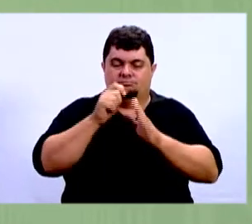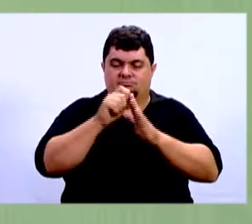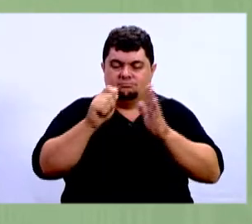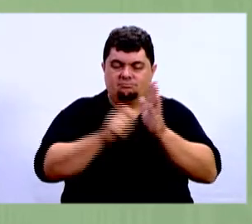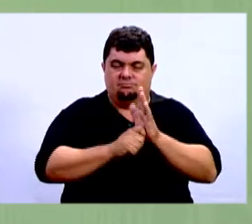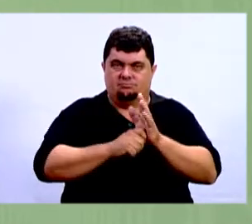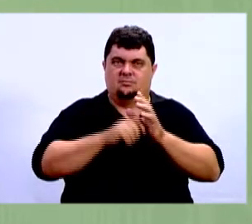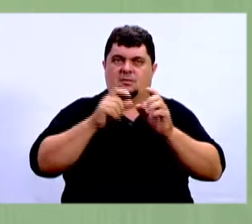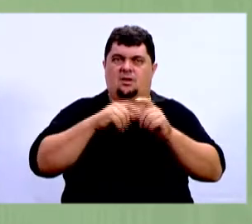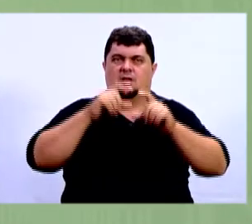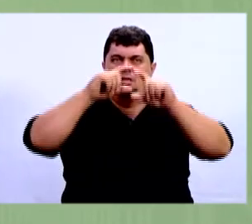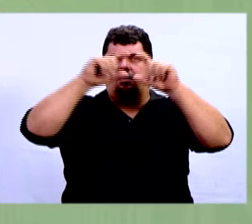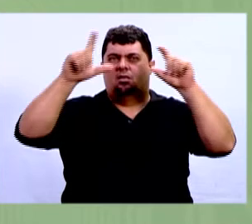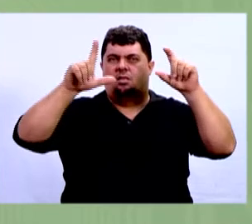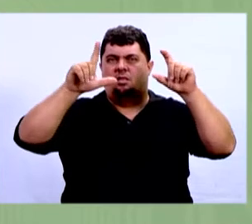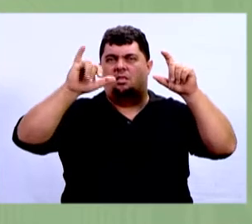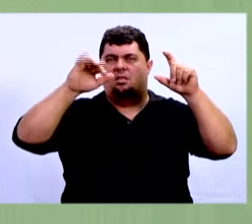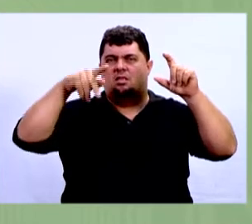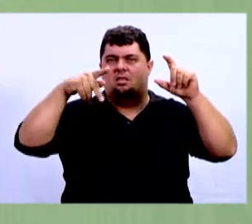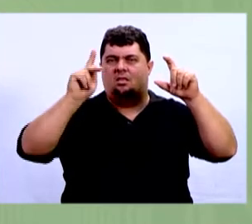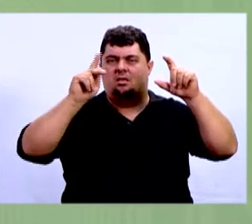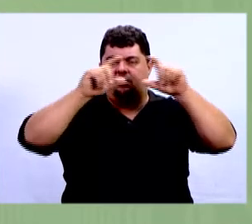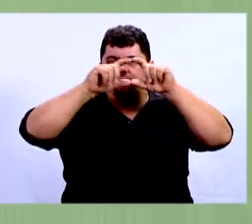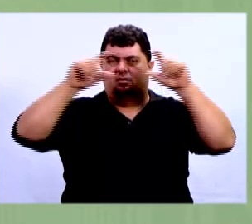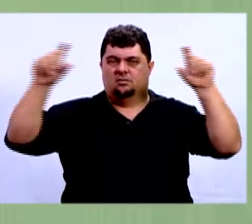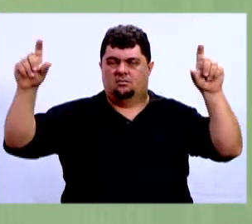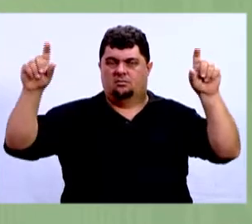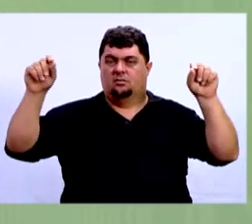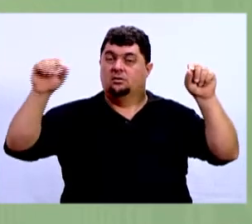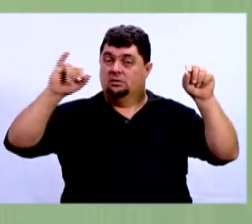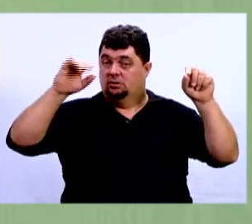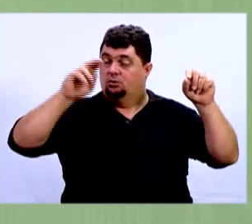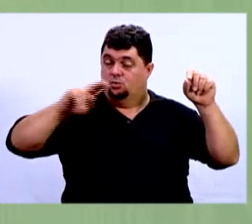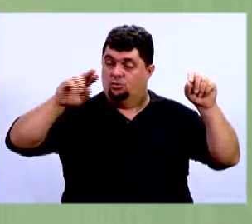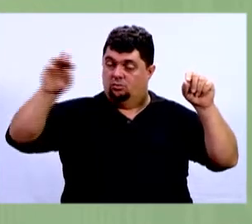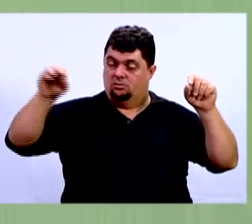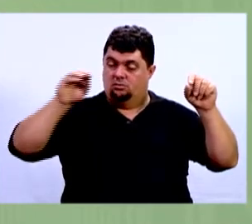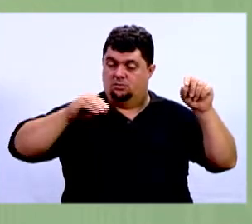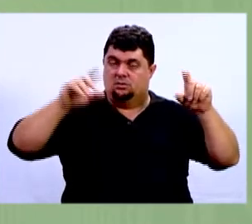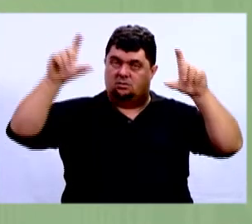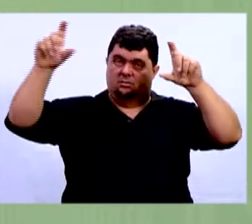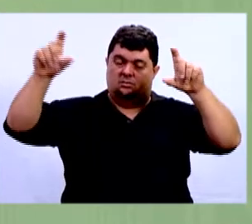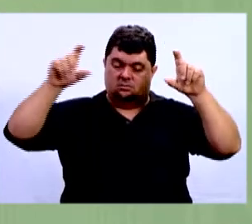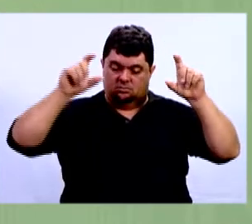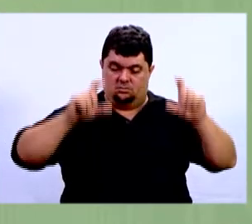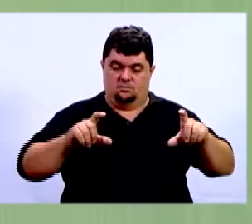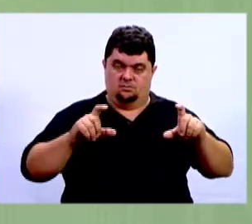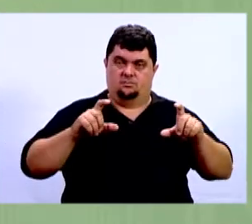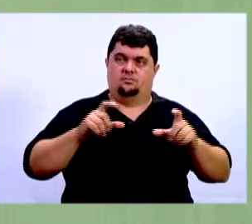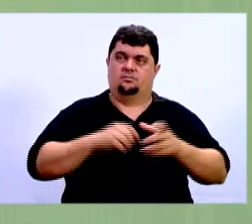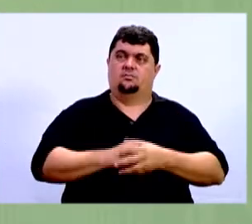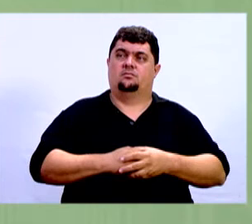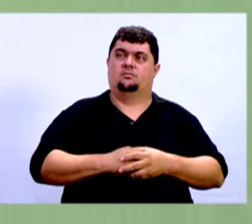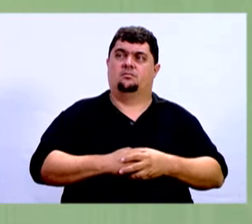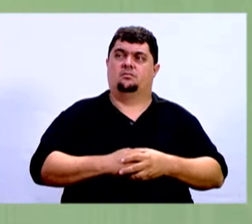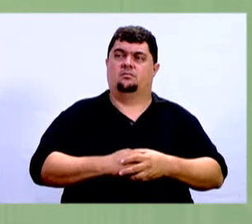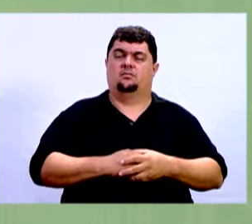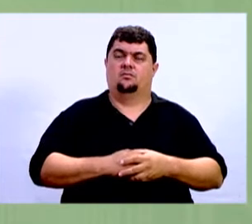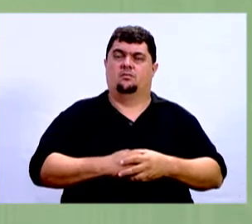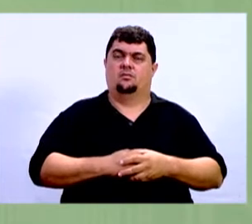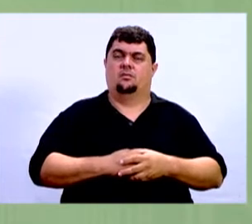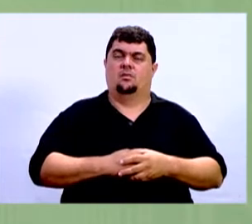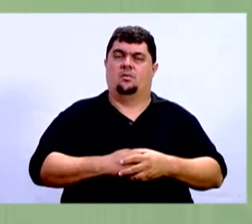você achou um artigo lá, você, na hora que, se você utilizou aquela obra, traz para aqui. Se você estava utilizando